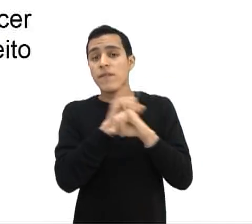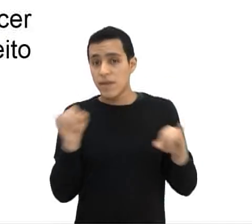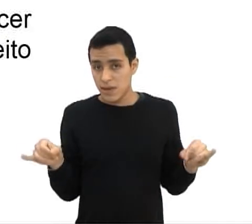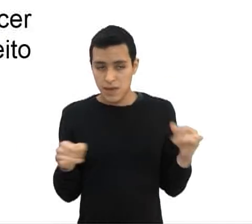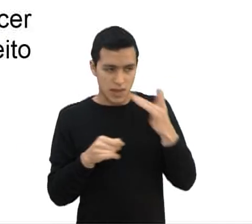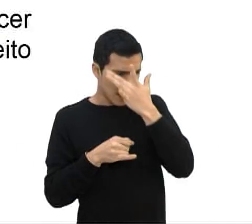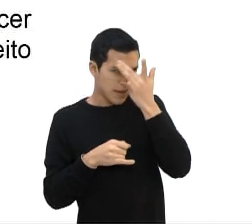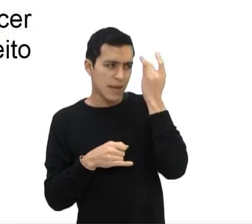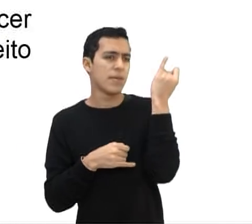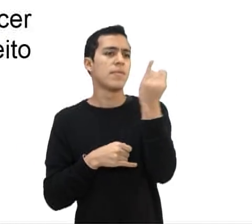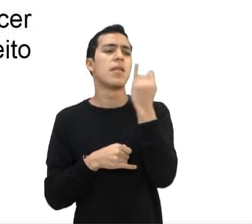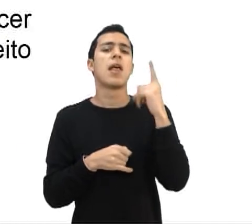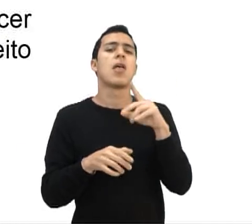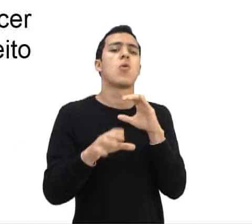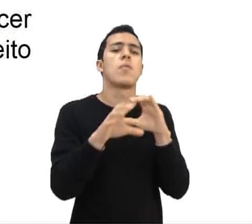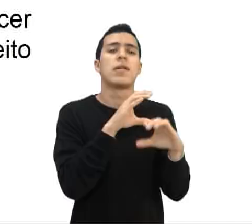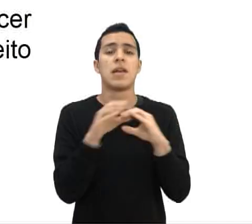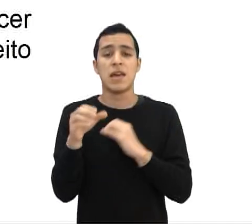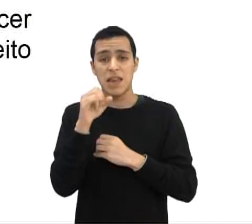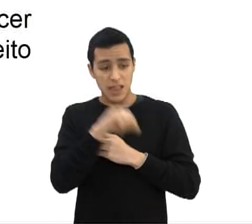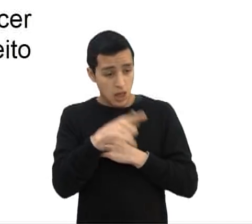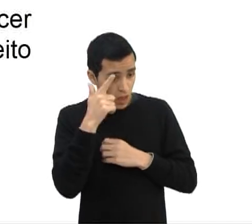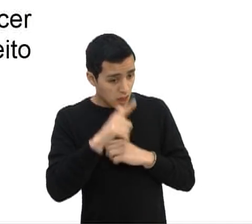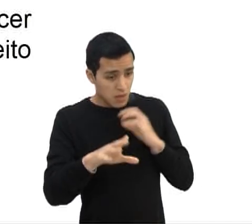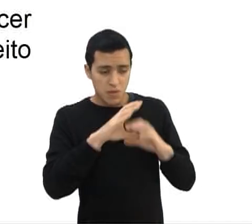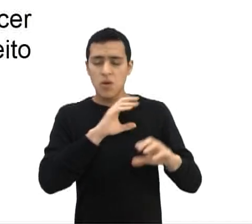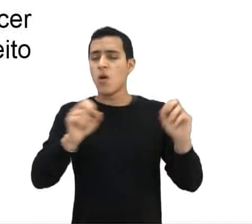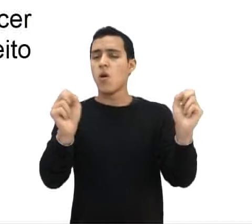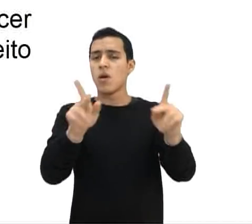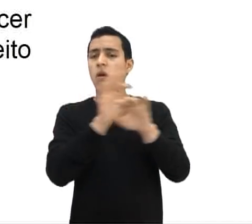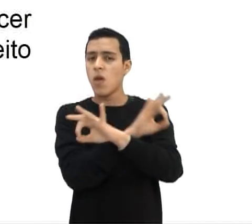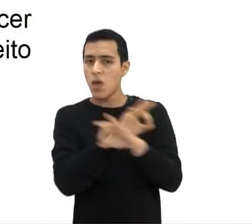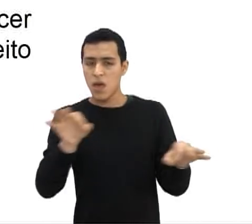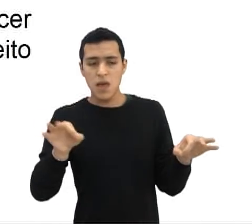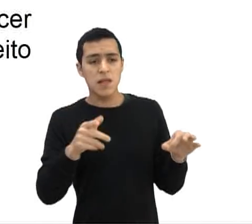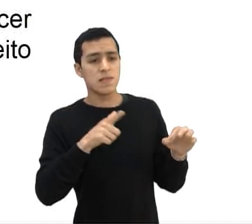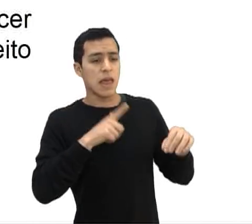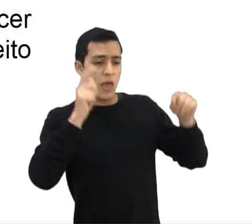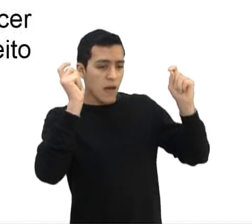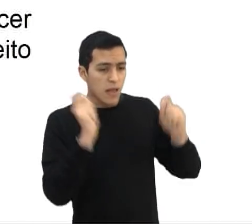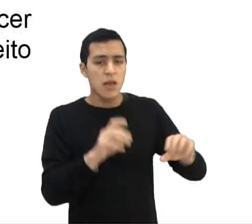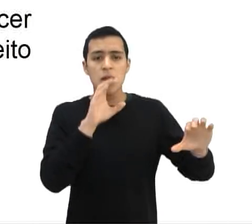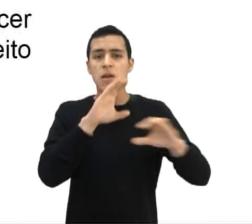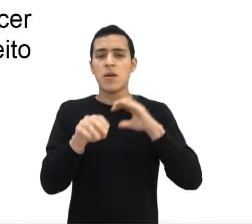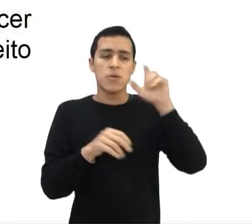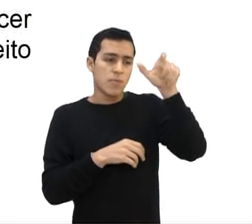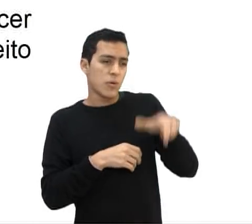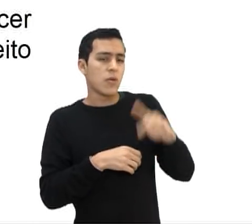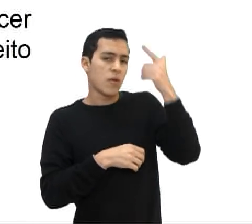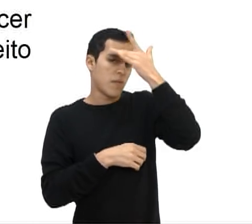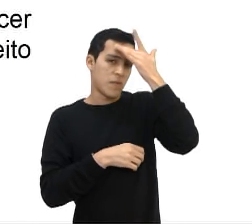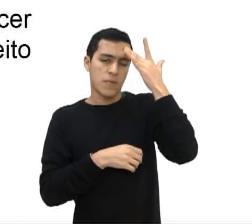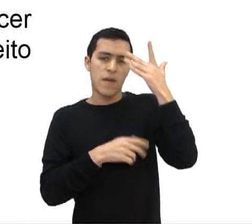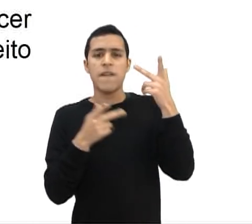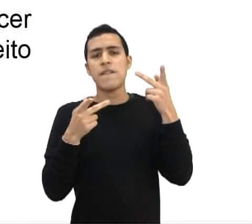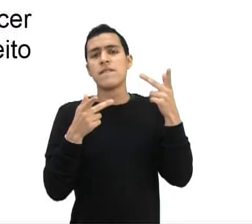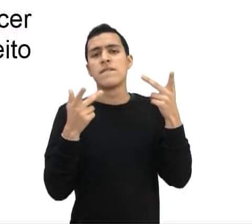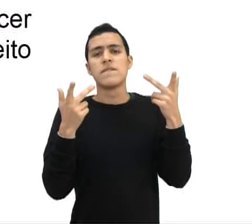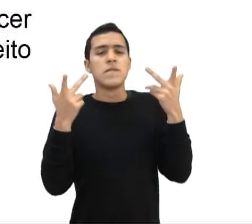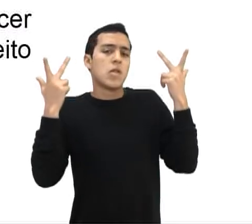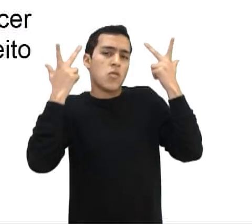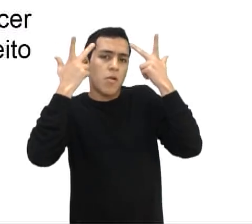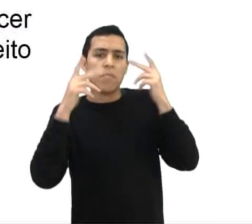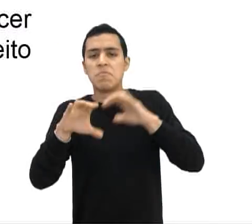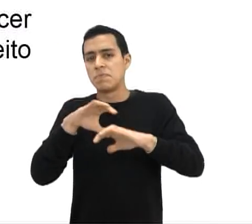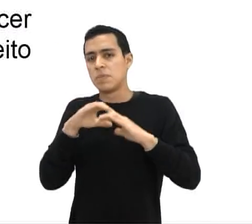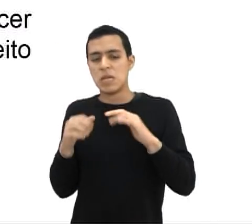consigam se comunicar. Ela conseguiu se comunicar, está valendo. Ela tem competência comunicativa de um falante normal. Né? Ninguém pode